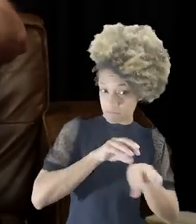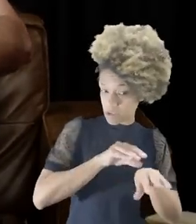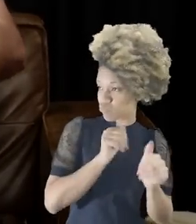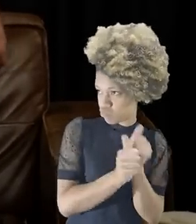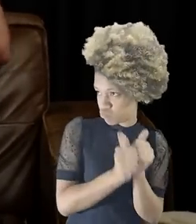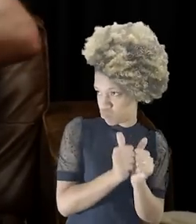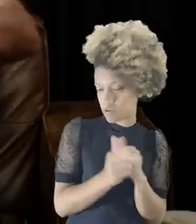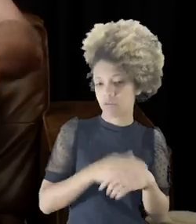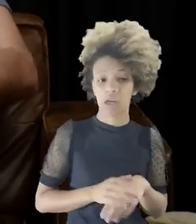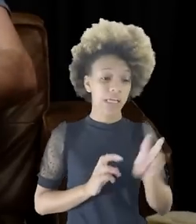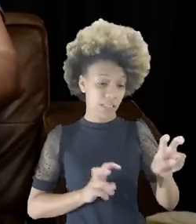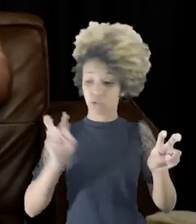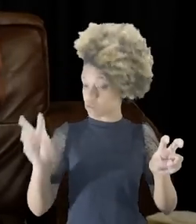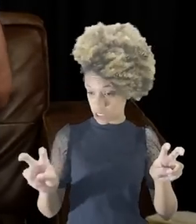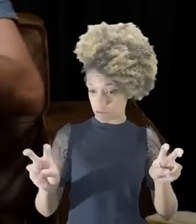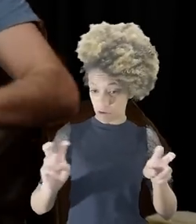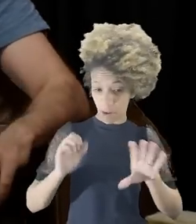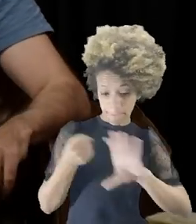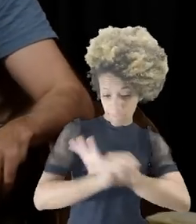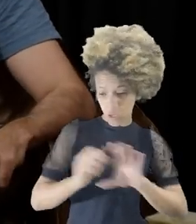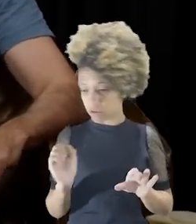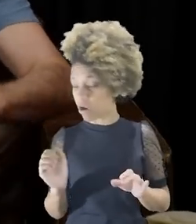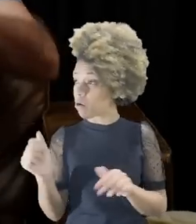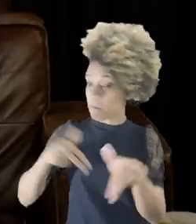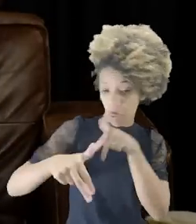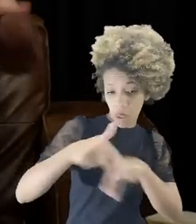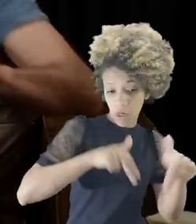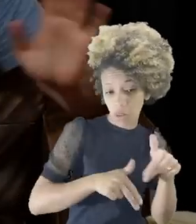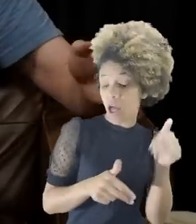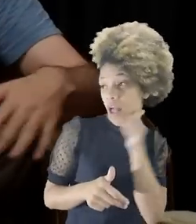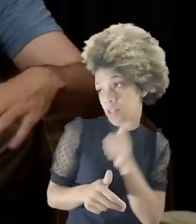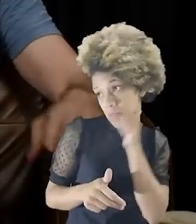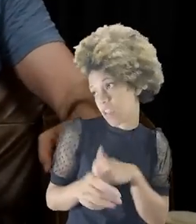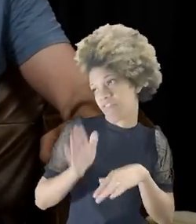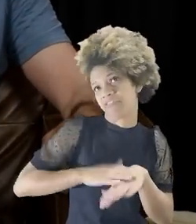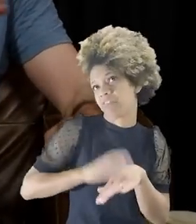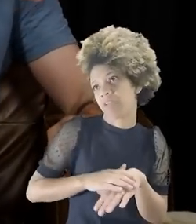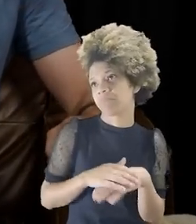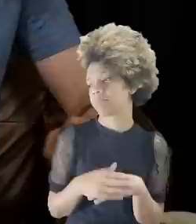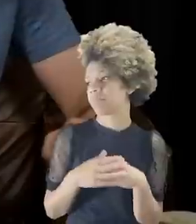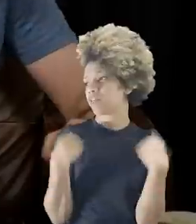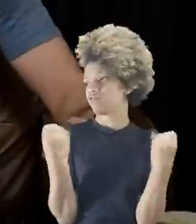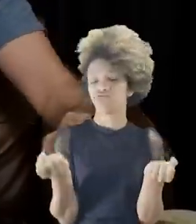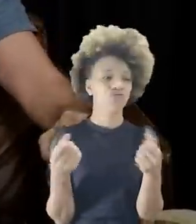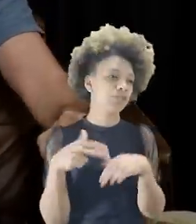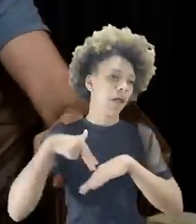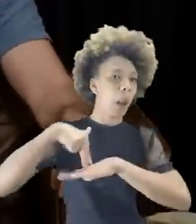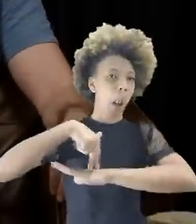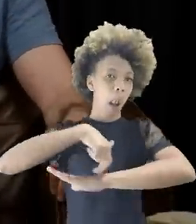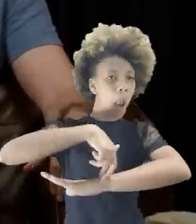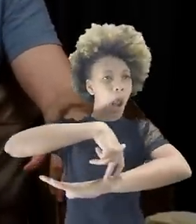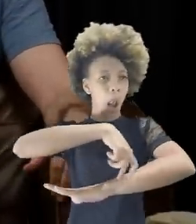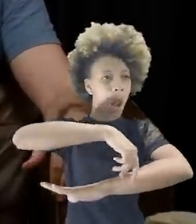era assim é cinco pra cá cinco pra lá bolinha joguinho de futebol para os meninos as meninas iam fazer G científica